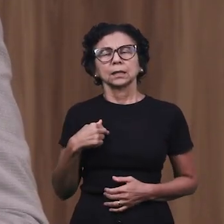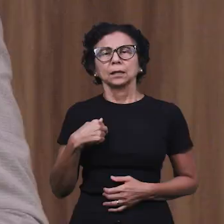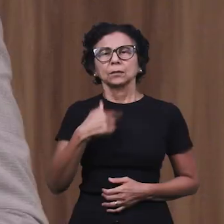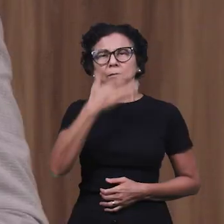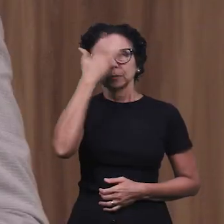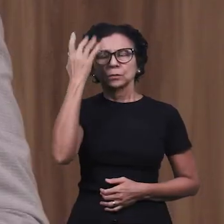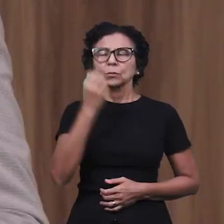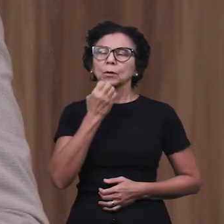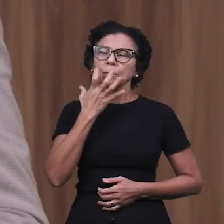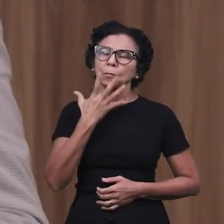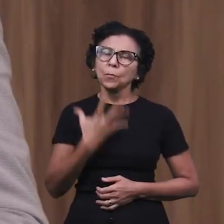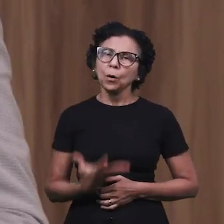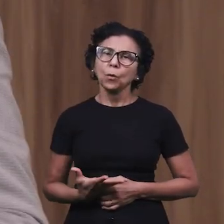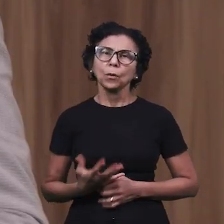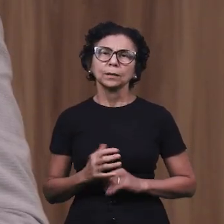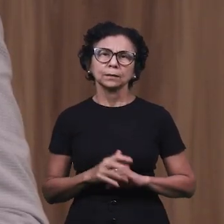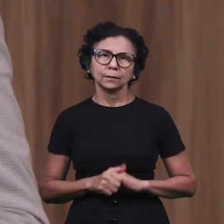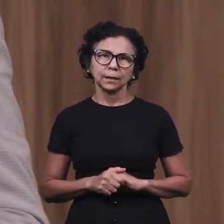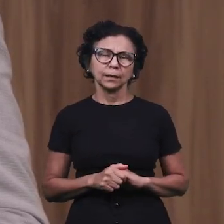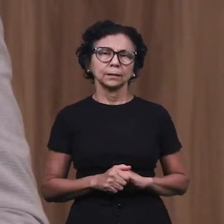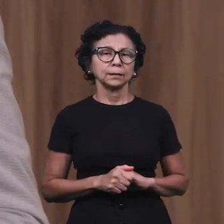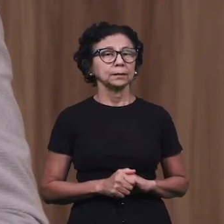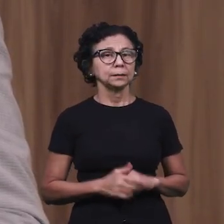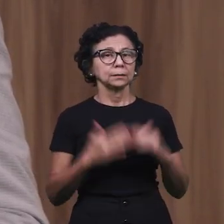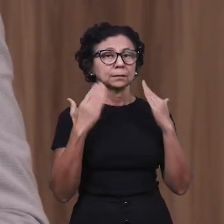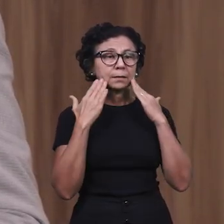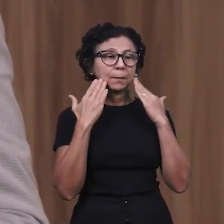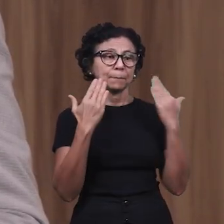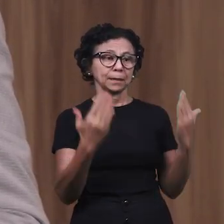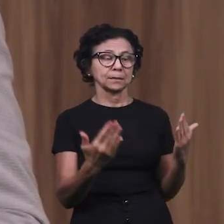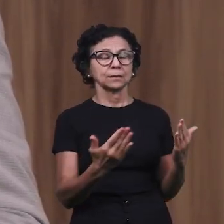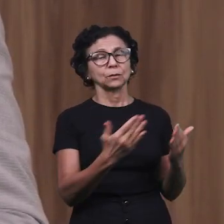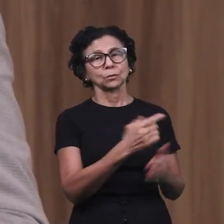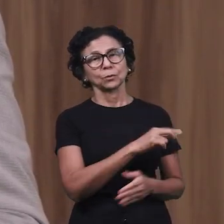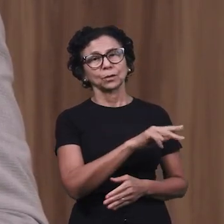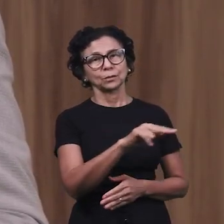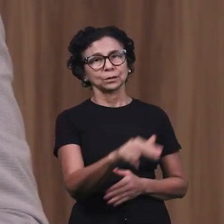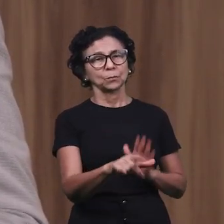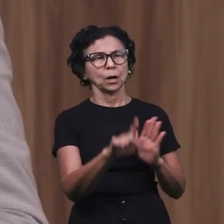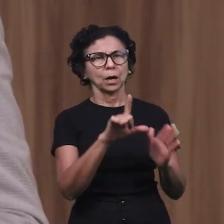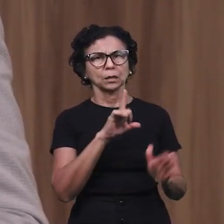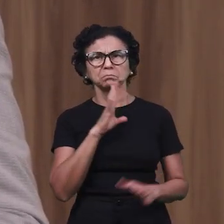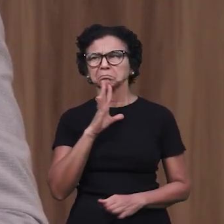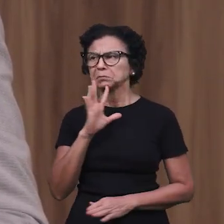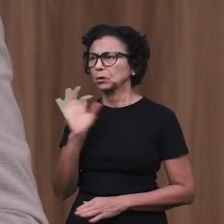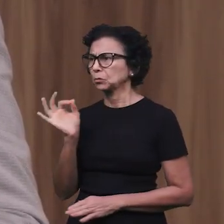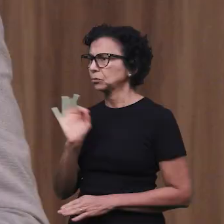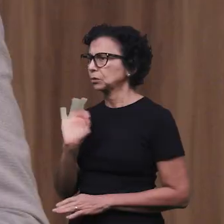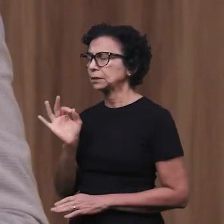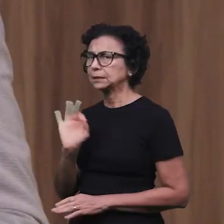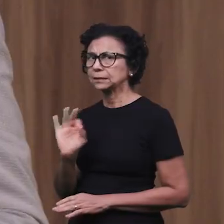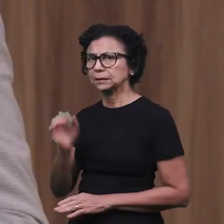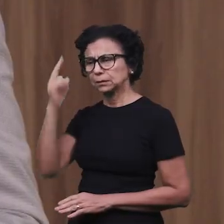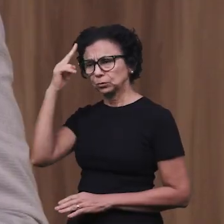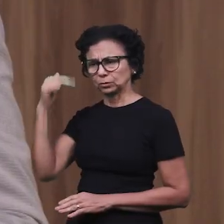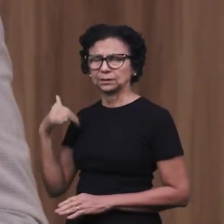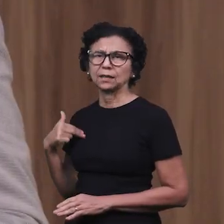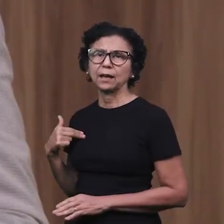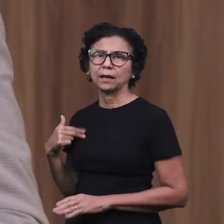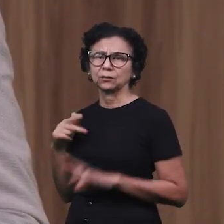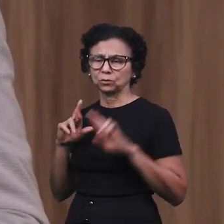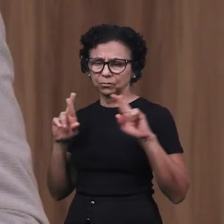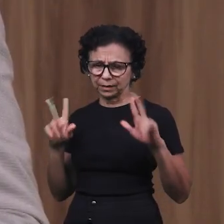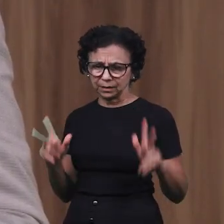homem bom, um homem amoroso e que se revelou aos seus irmãos. Antes, porém, eles não o